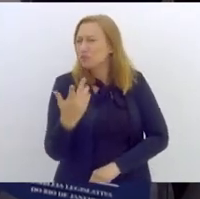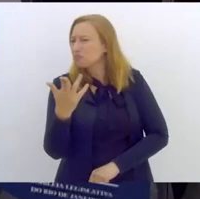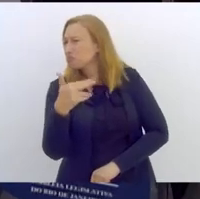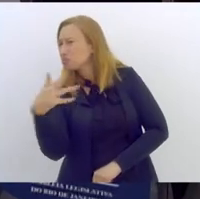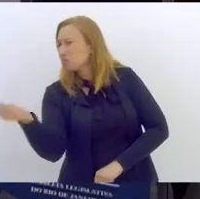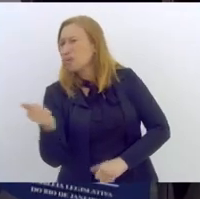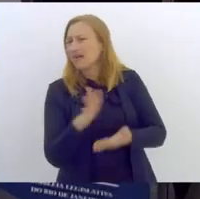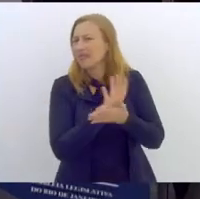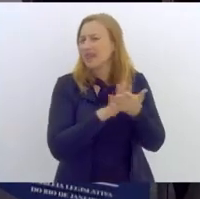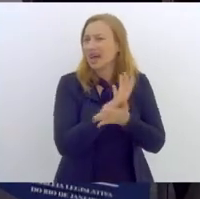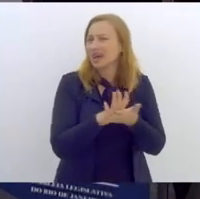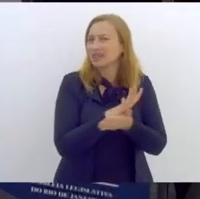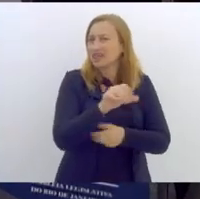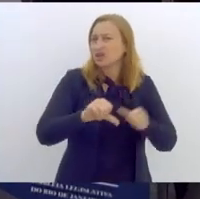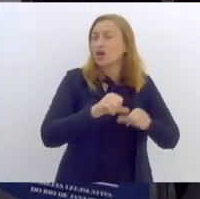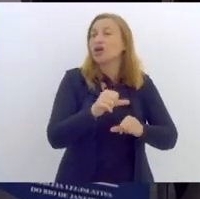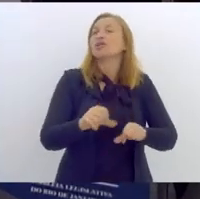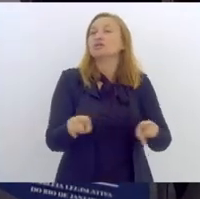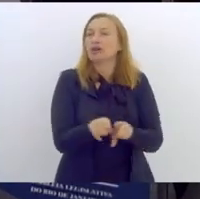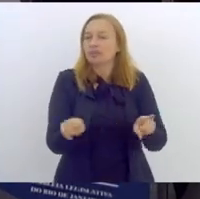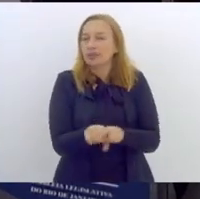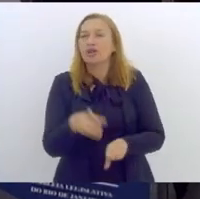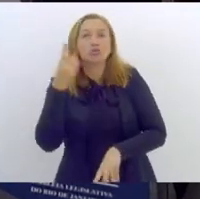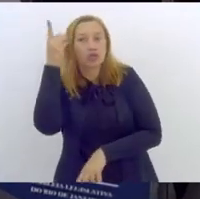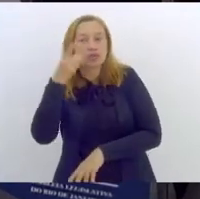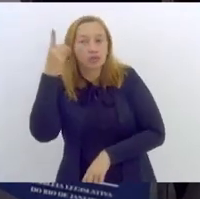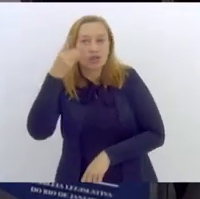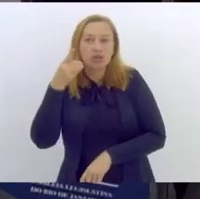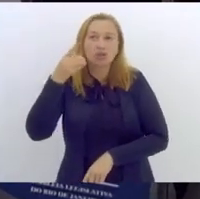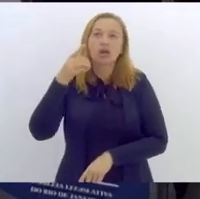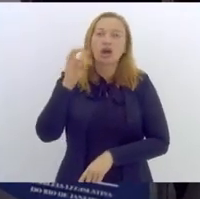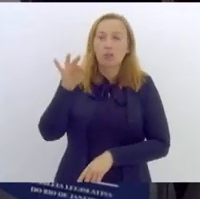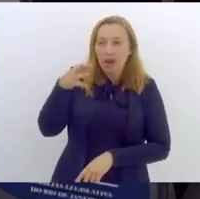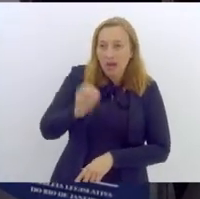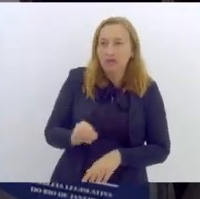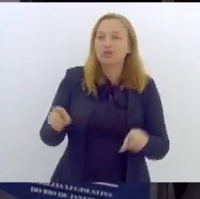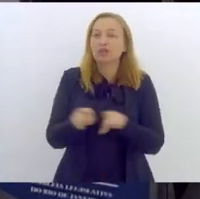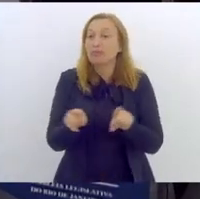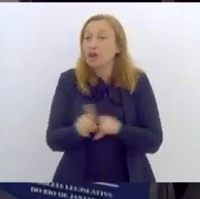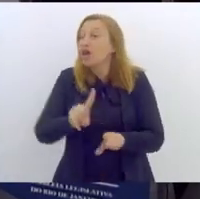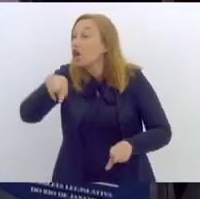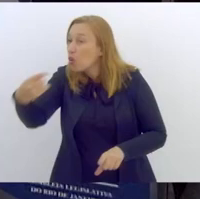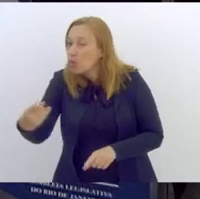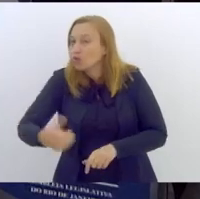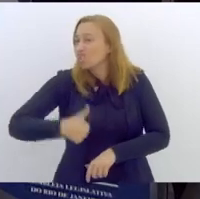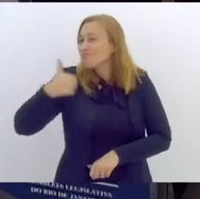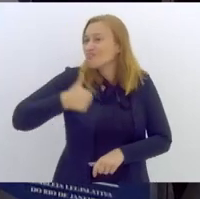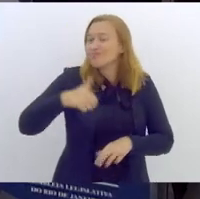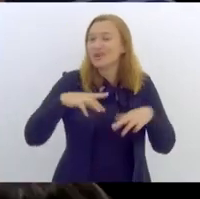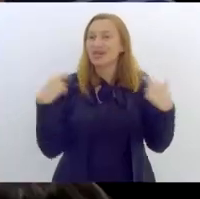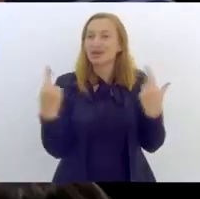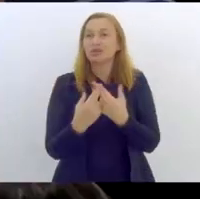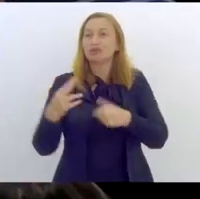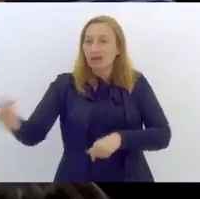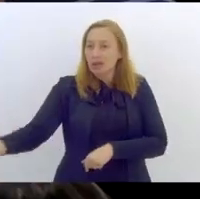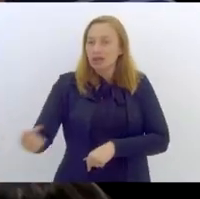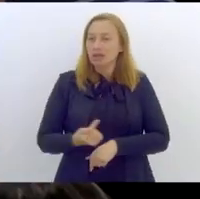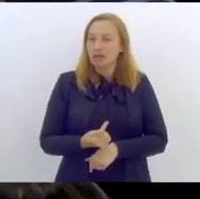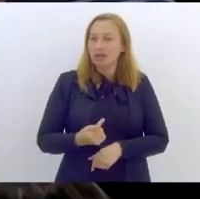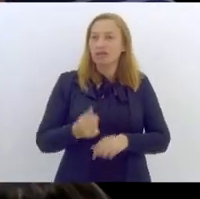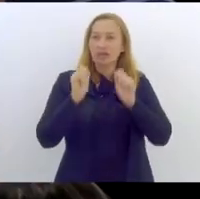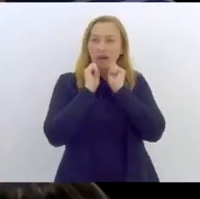Estenda esse agradecimento também ao o deputado Gualberto também que é outro que desde a primeira reunião que nós tivemos aqui na alerj